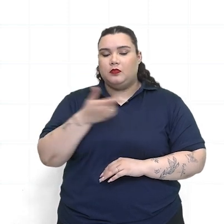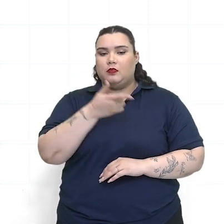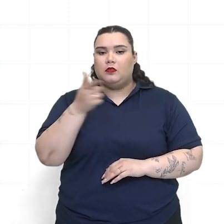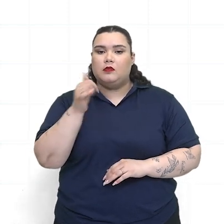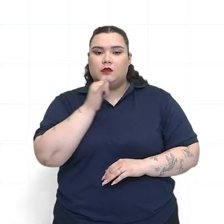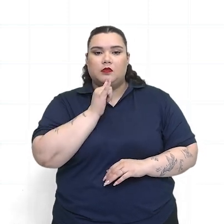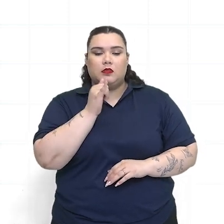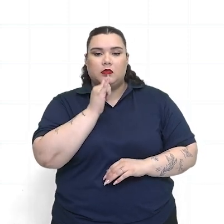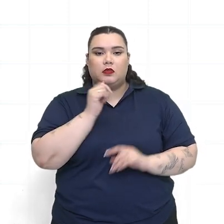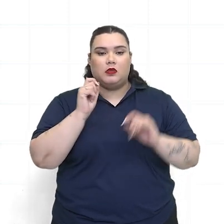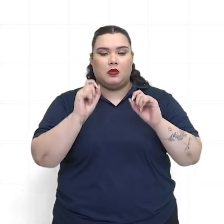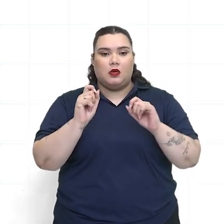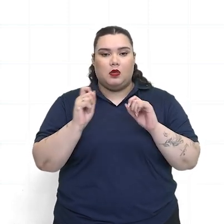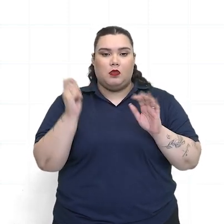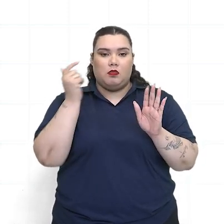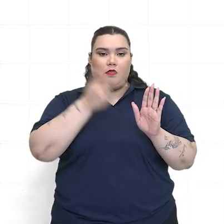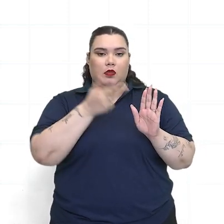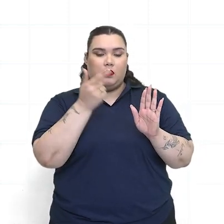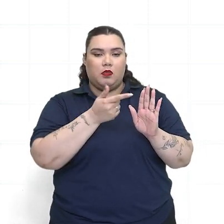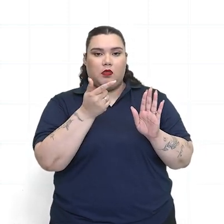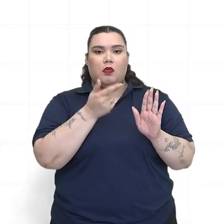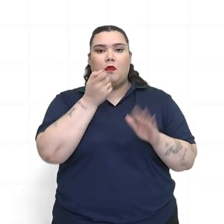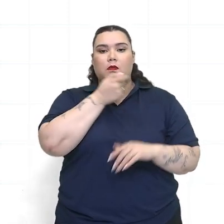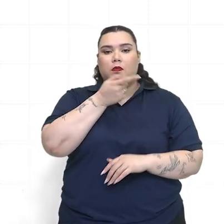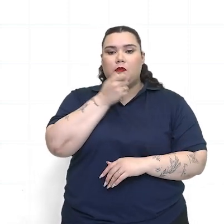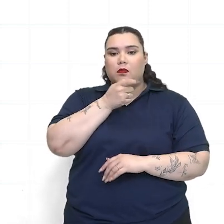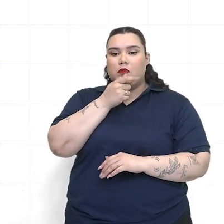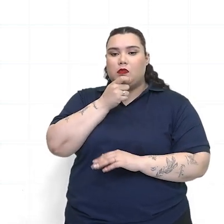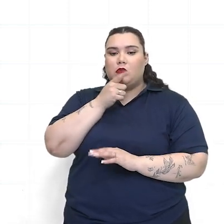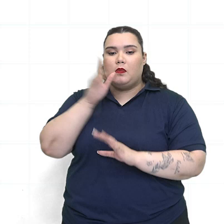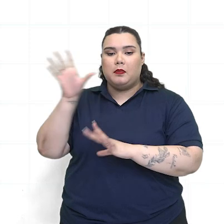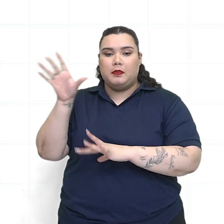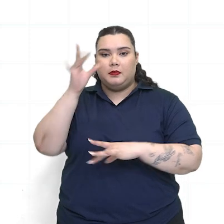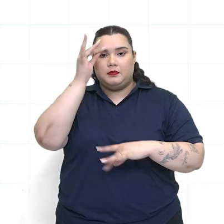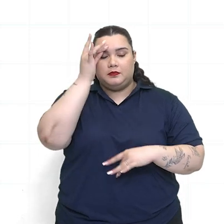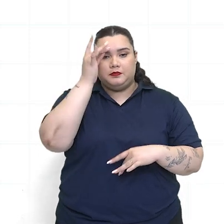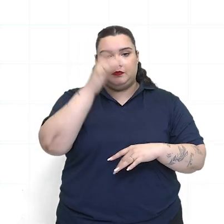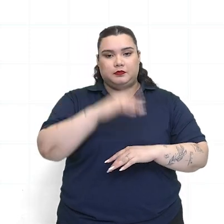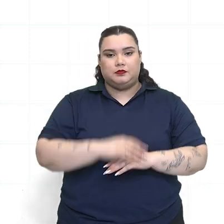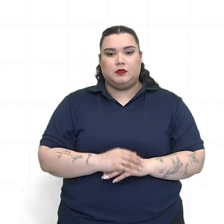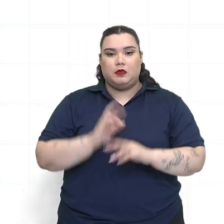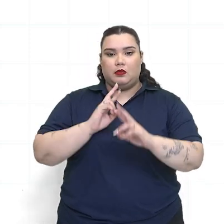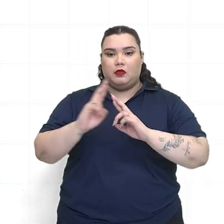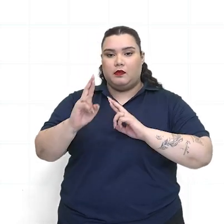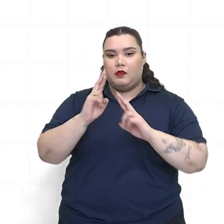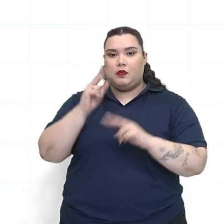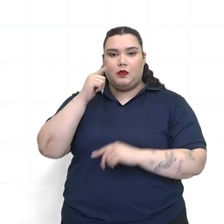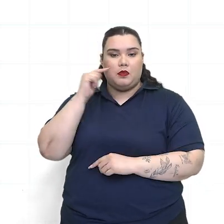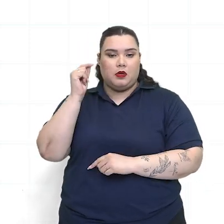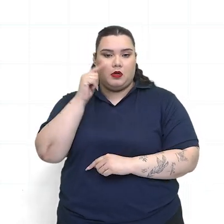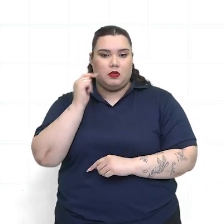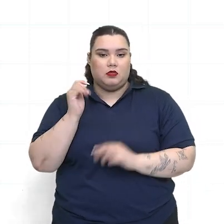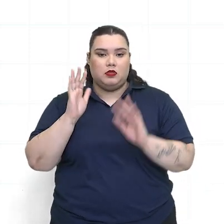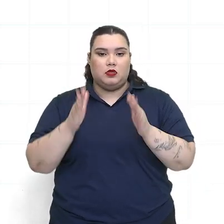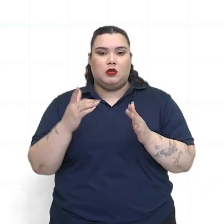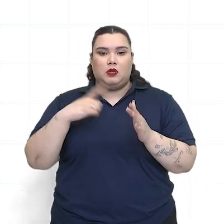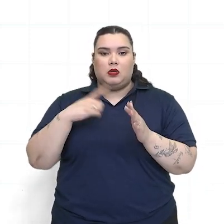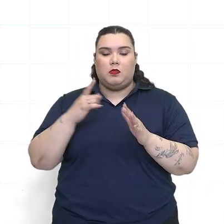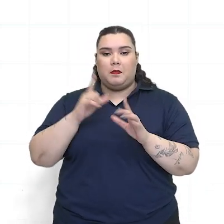Olha, ironia, humor e personificação. Entrevista com o gato. Então, observe que aqui ele já está